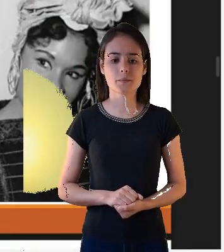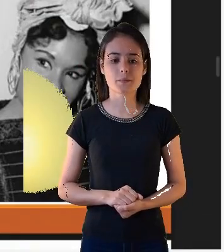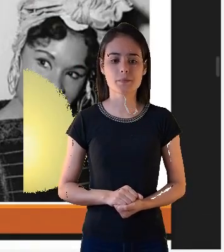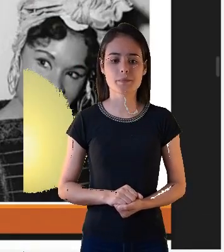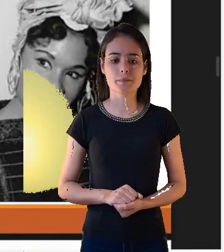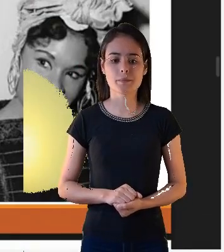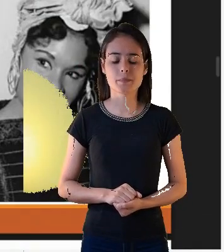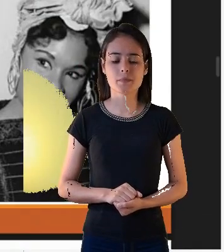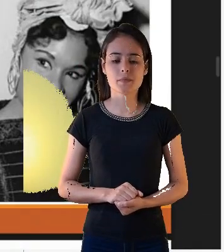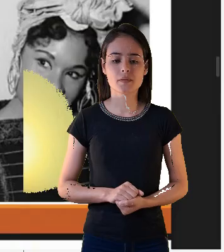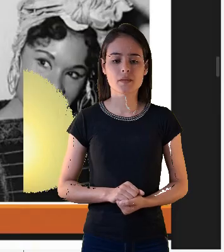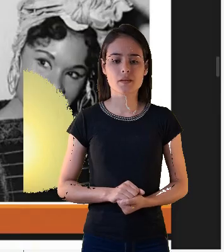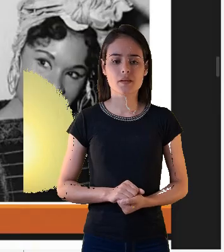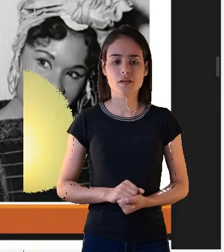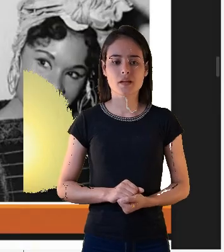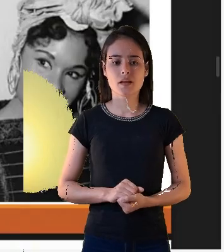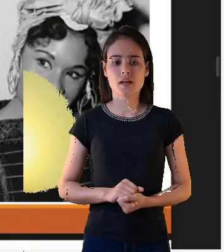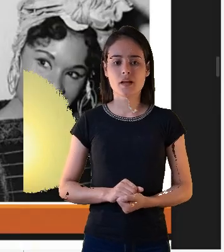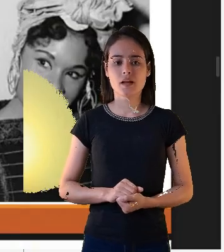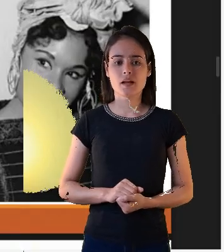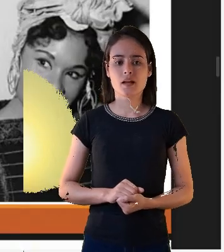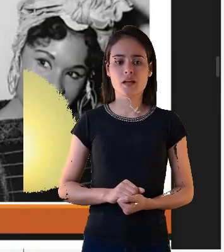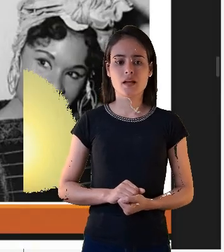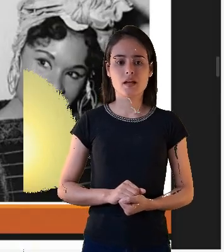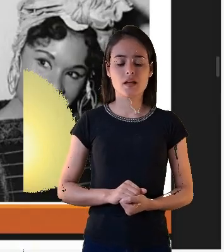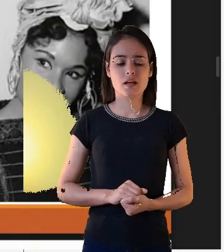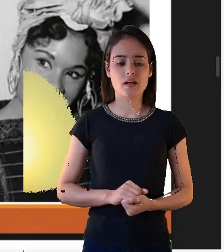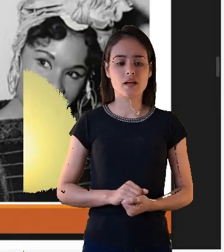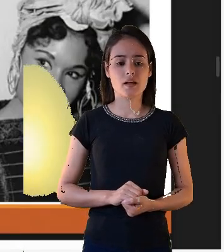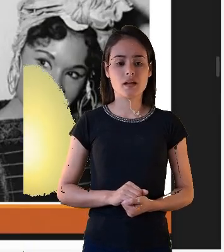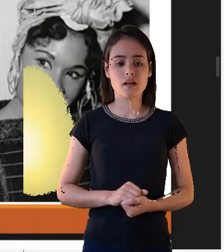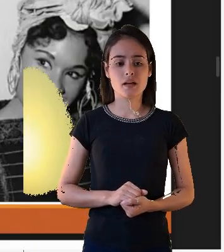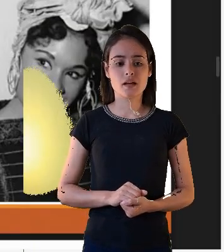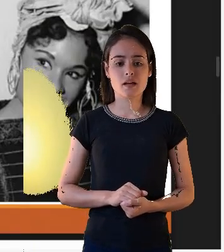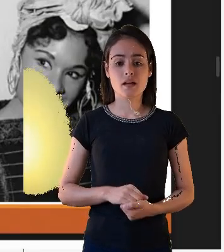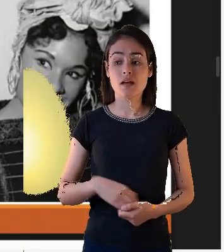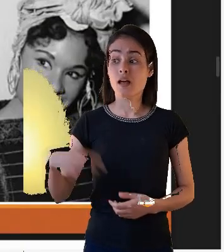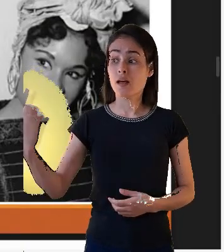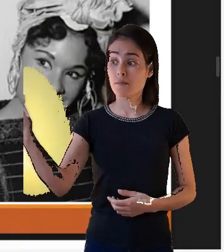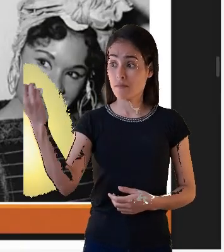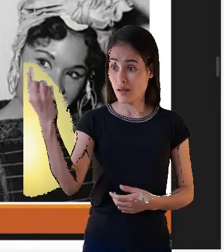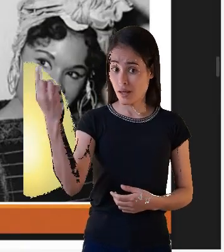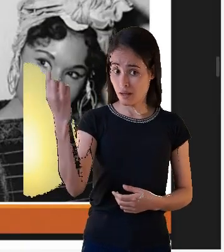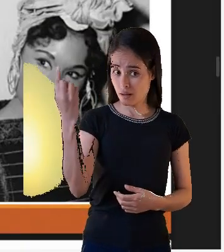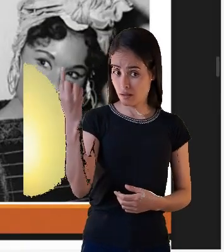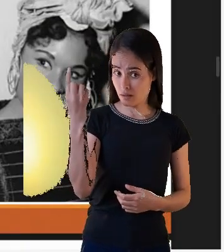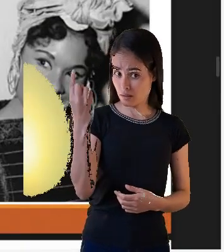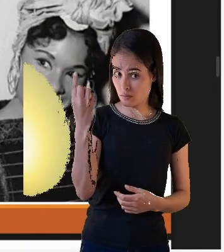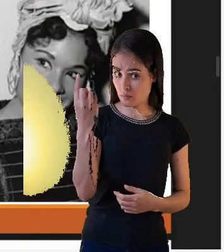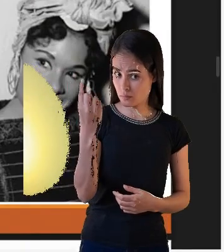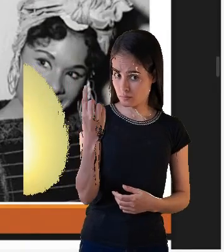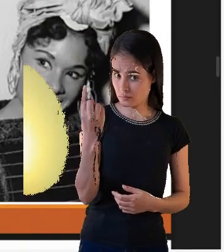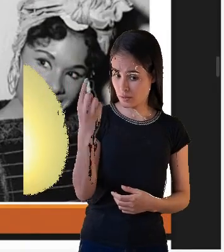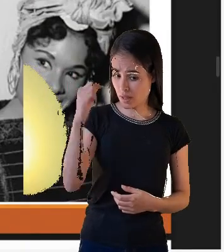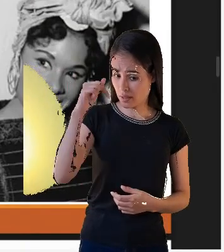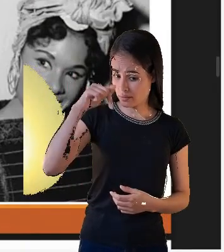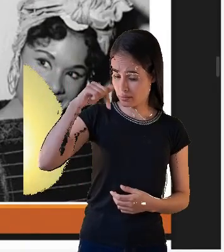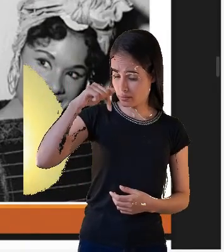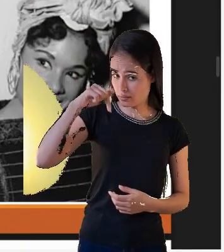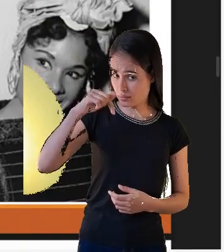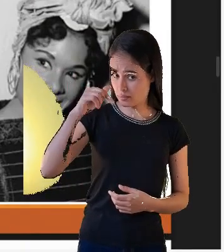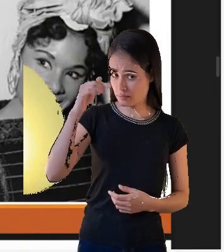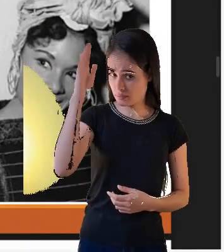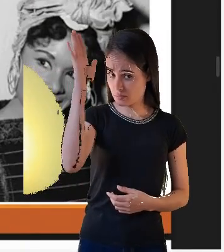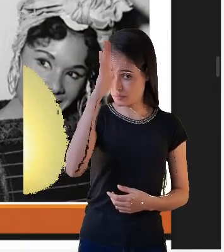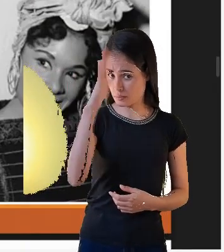ocupar esse lugar de importância, né, dentro da sociedade, assim. E